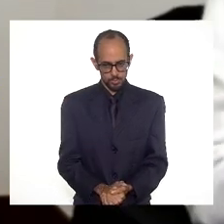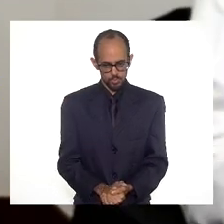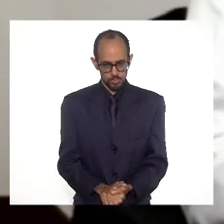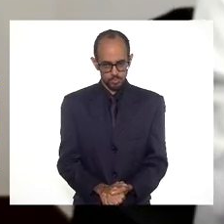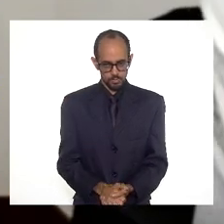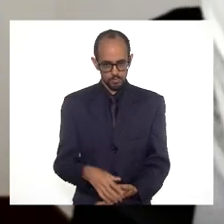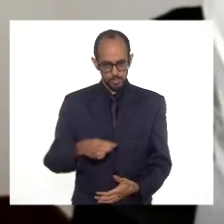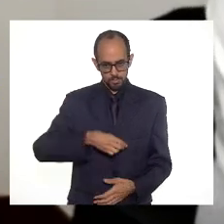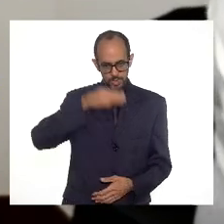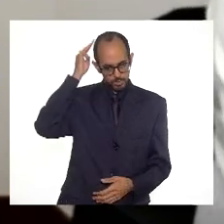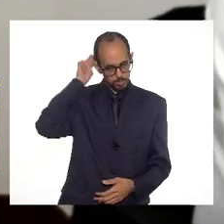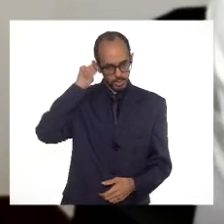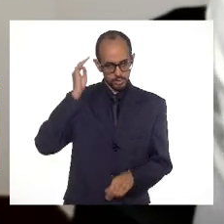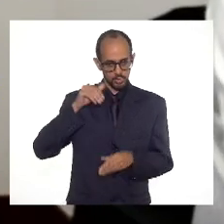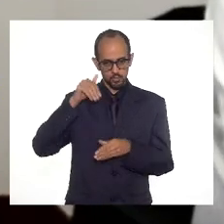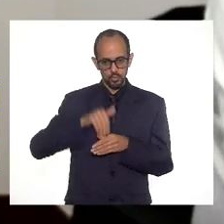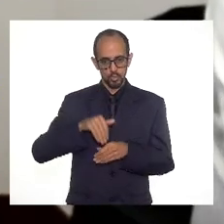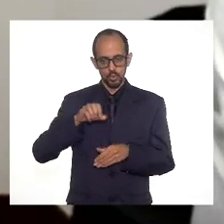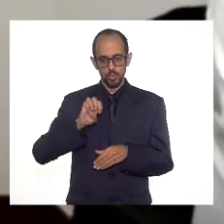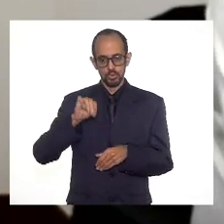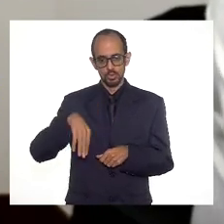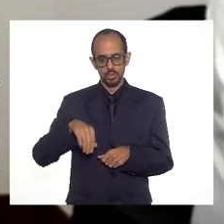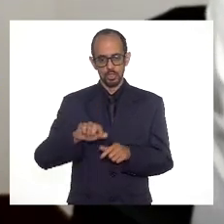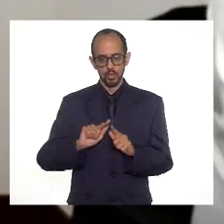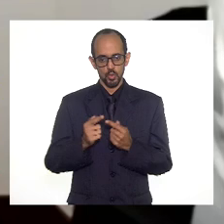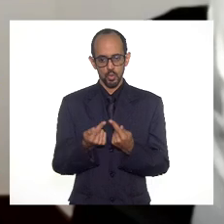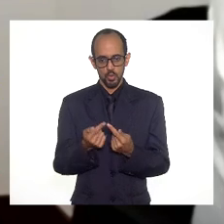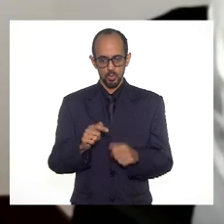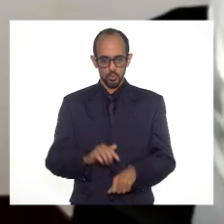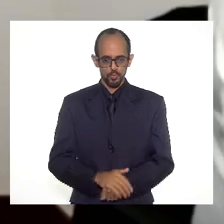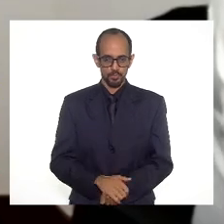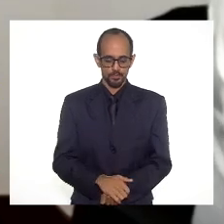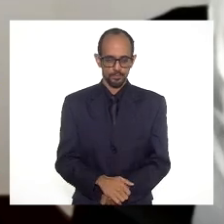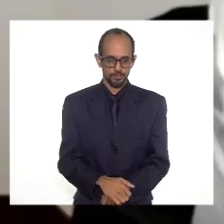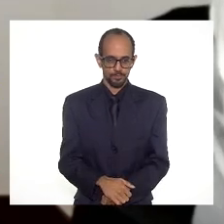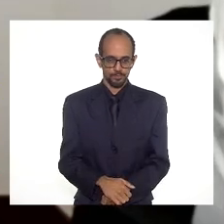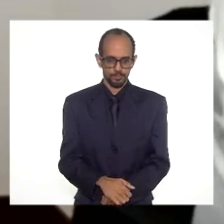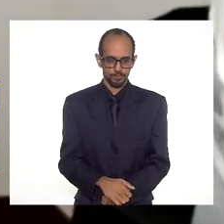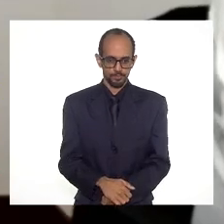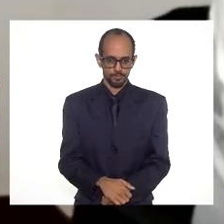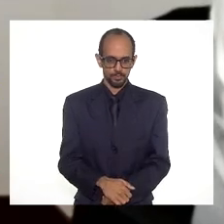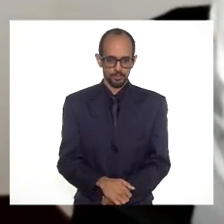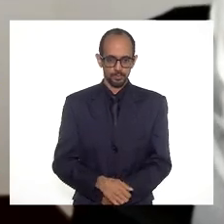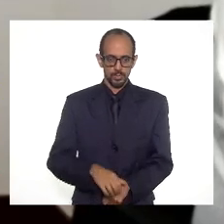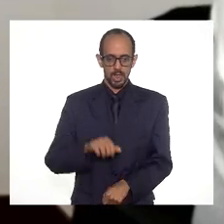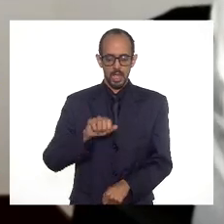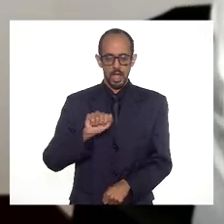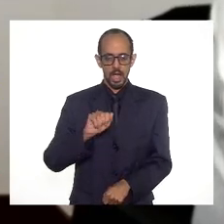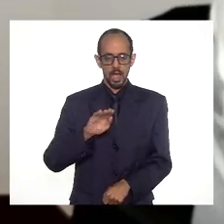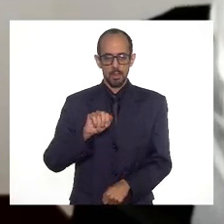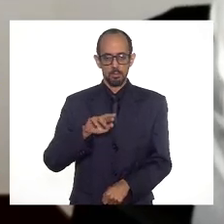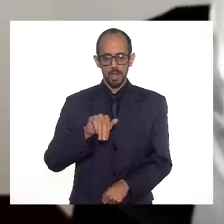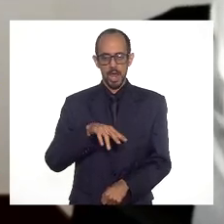Deputado Márcio Pacheco votou sim no grupo. Deputado Marcos Abraão.